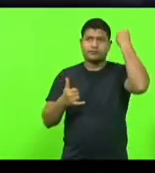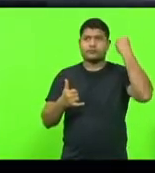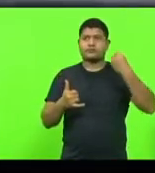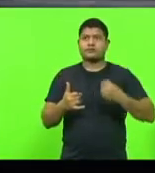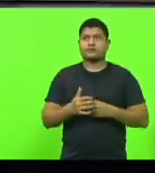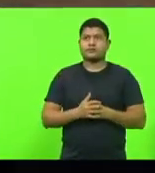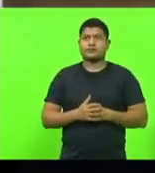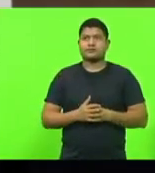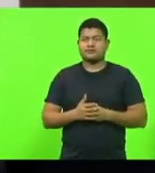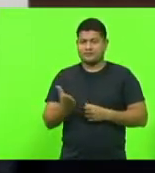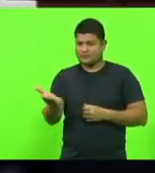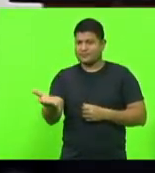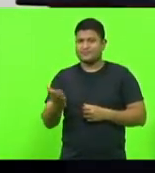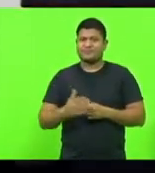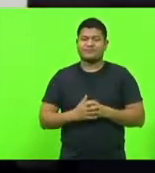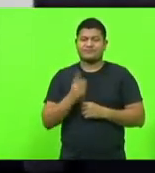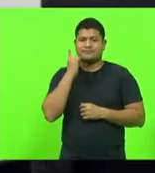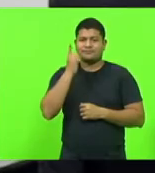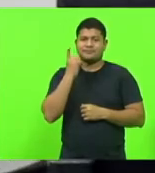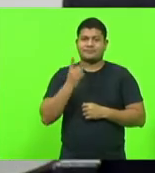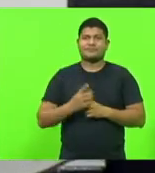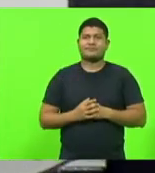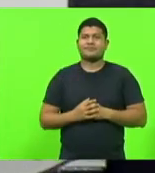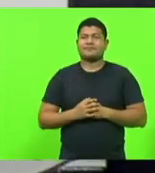Não é do deputado.